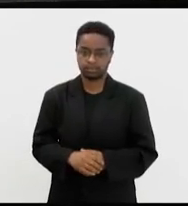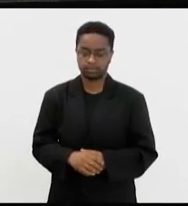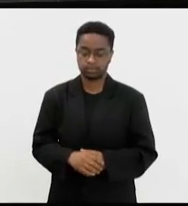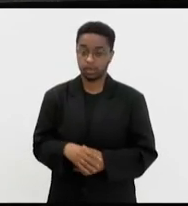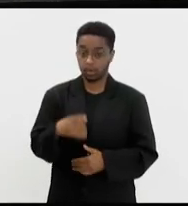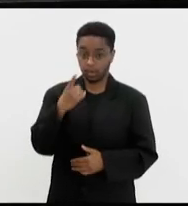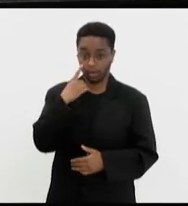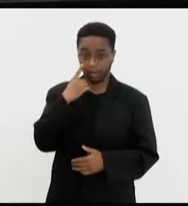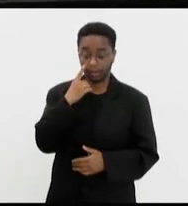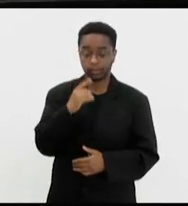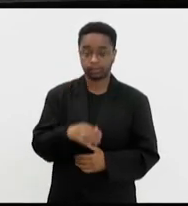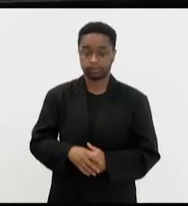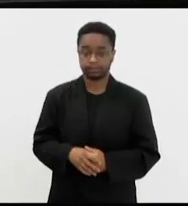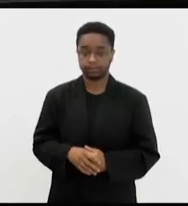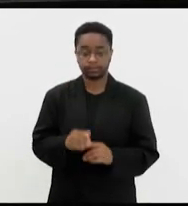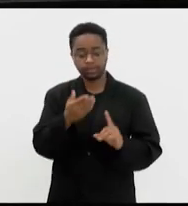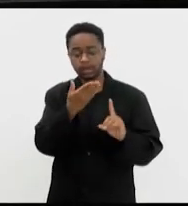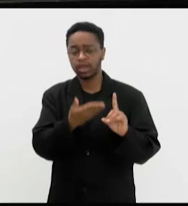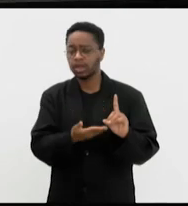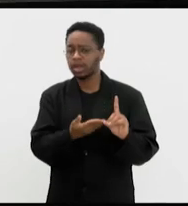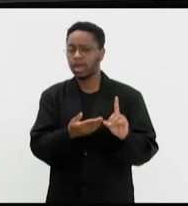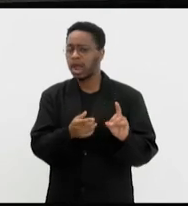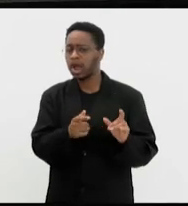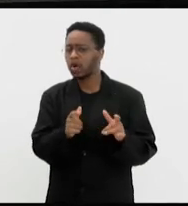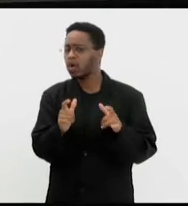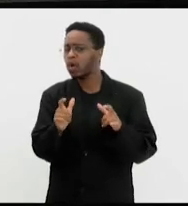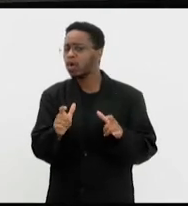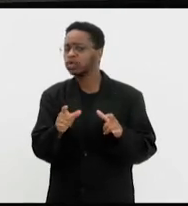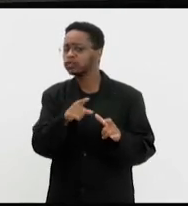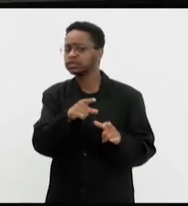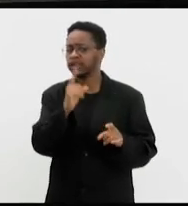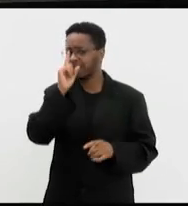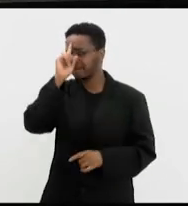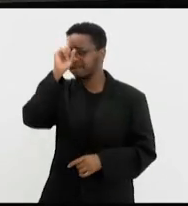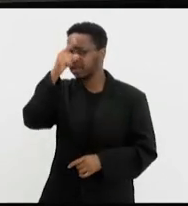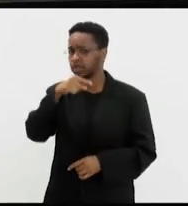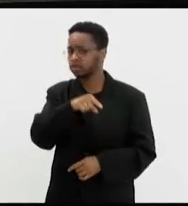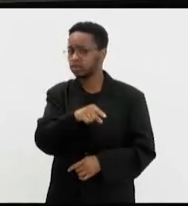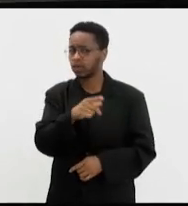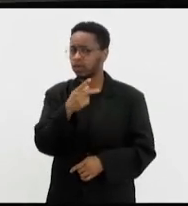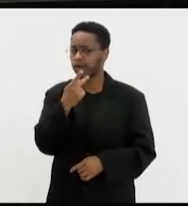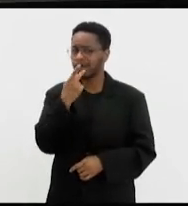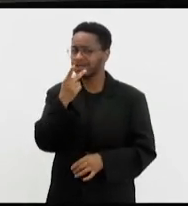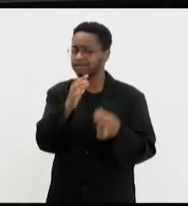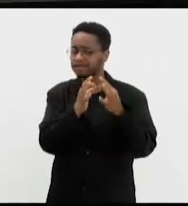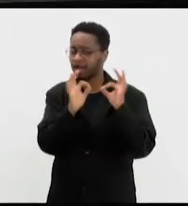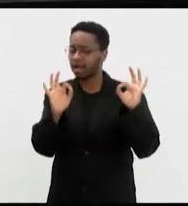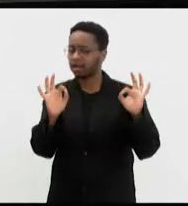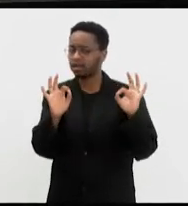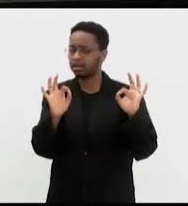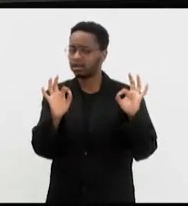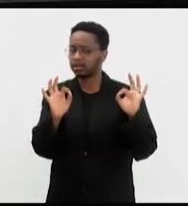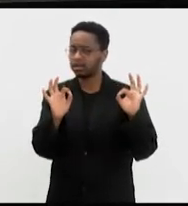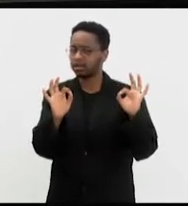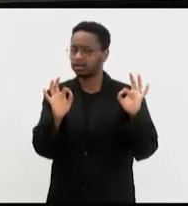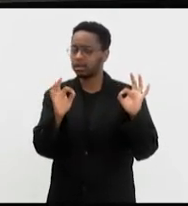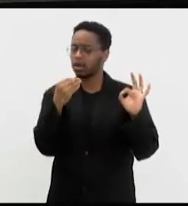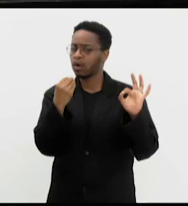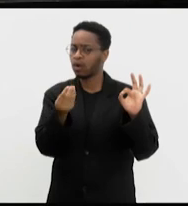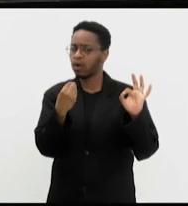Azenha de onde o senhor retirou essa fala estap